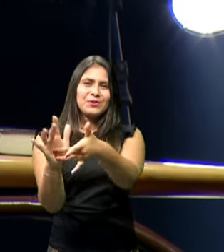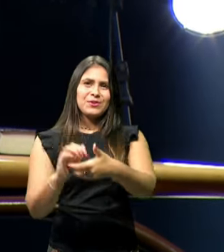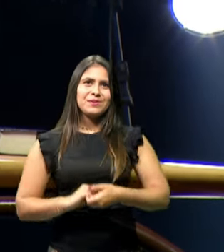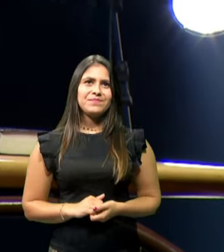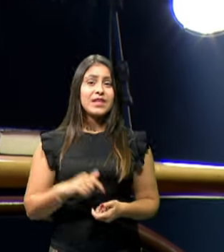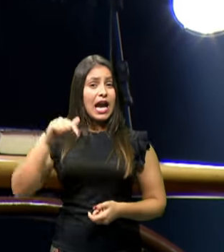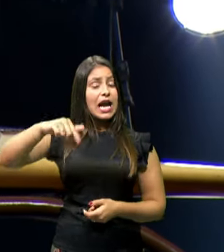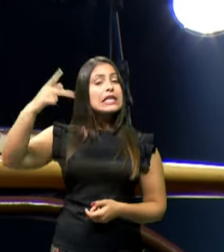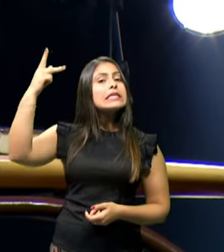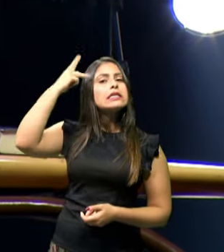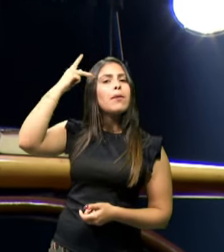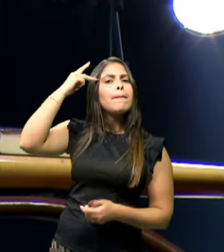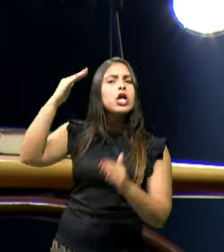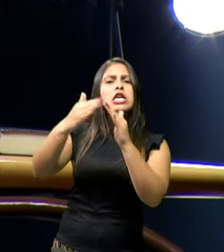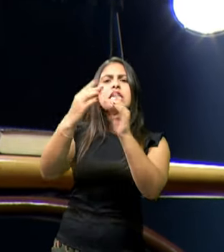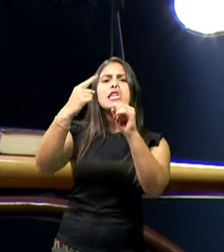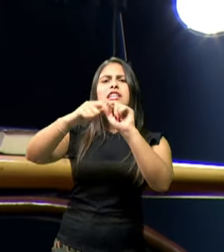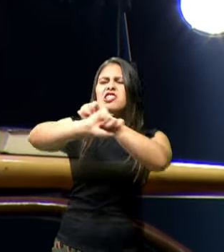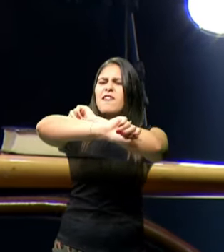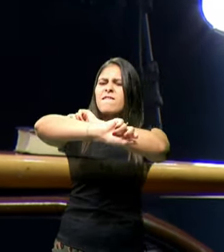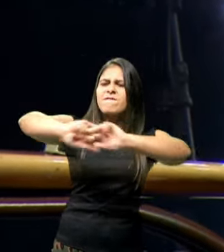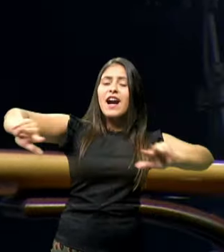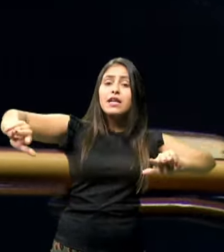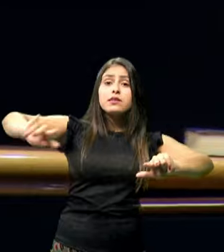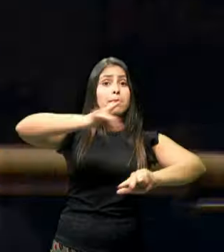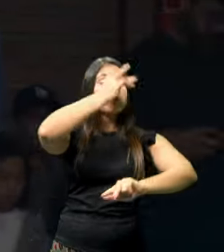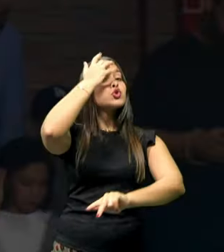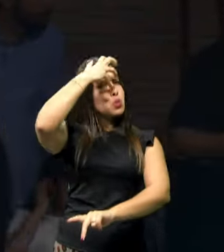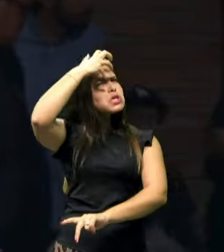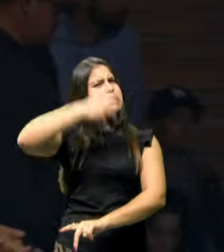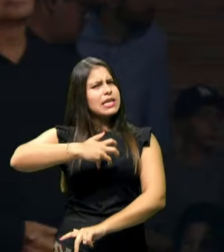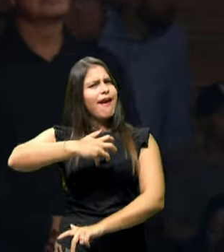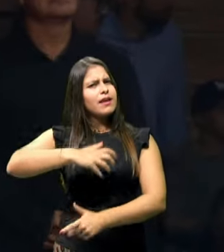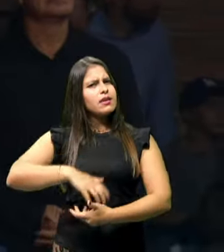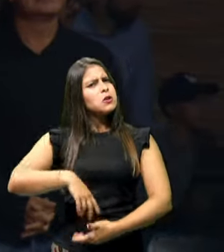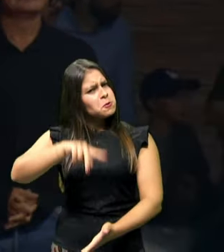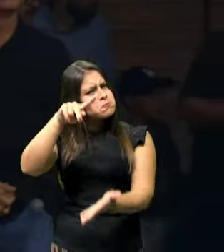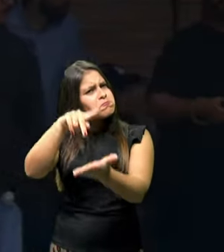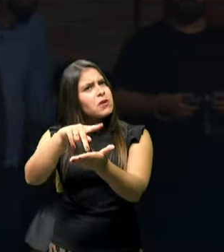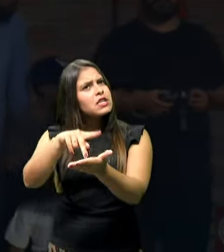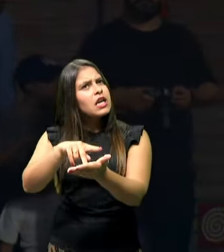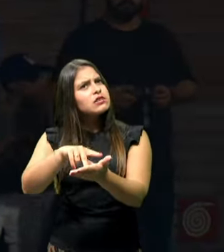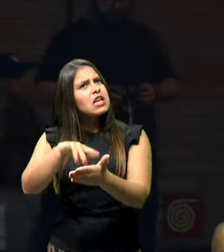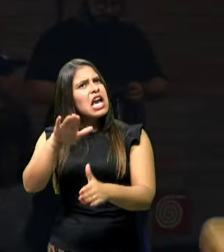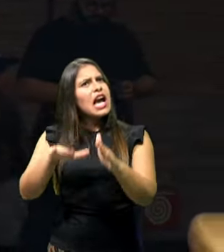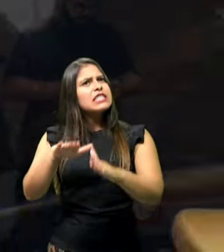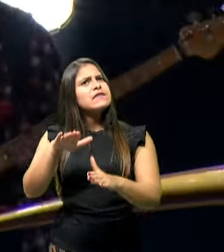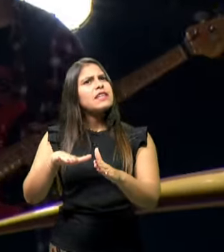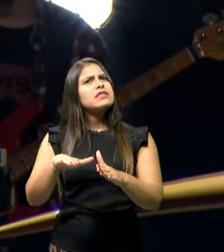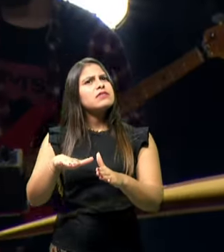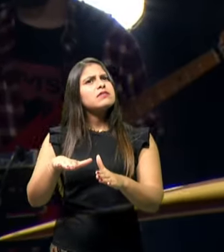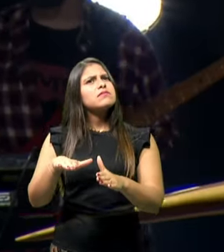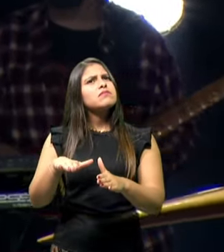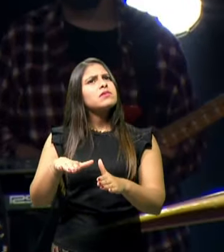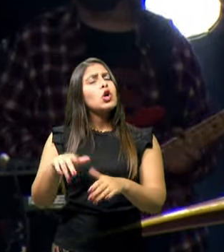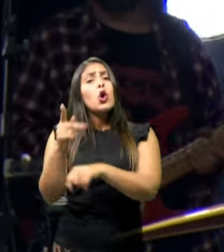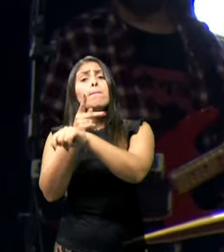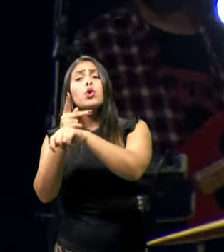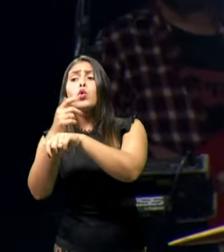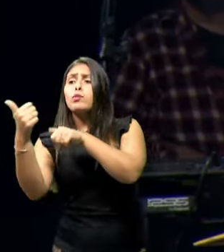Aqui em São Paulo tem várias igrejas de gente séria. Várias. Talvez aí, pastor, é longe eu vim aqui. Ok, procure